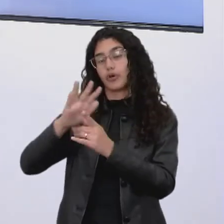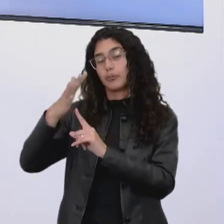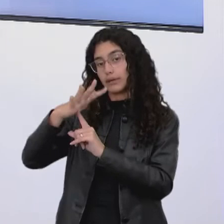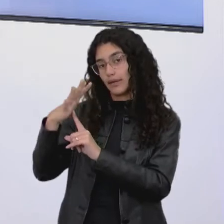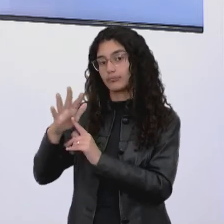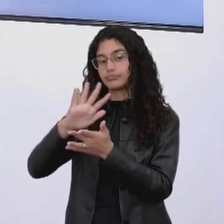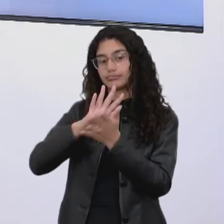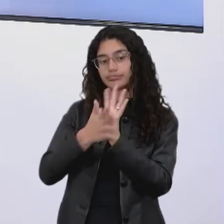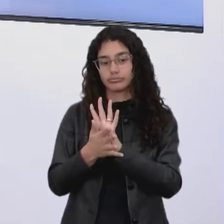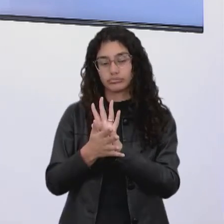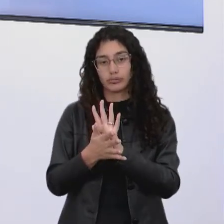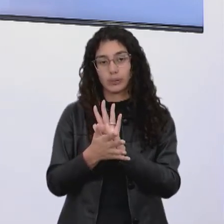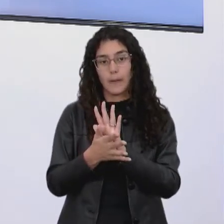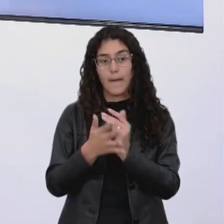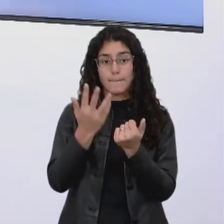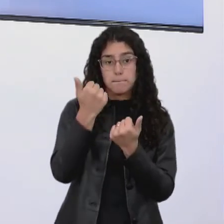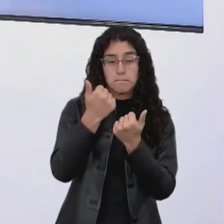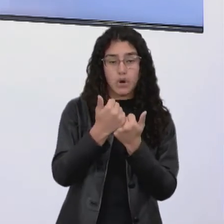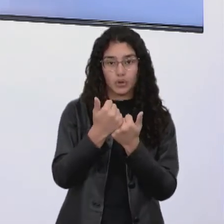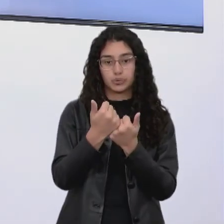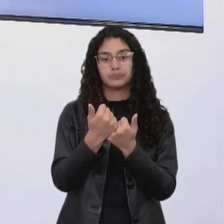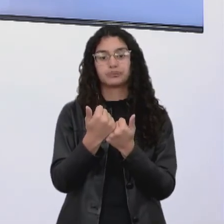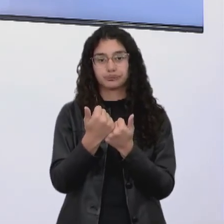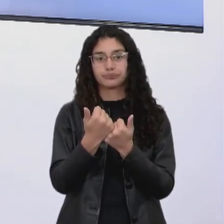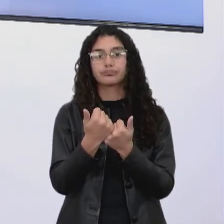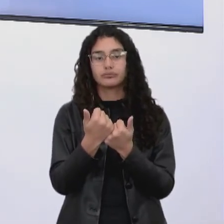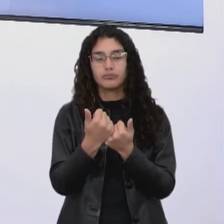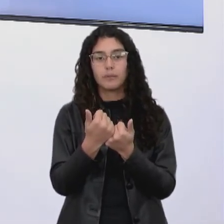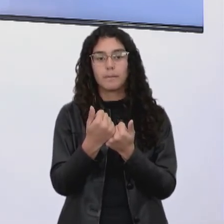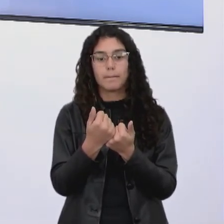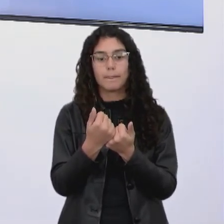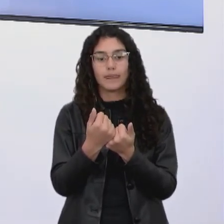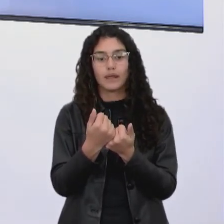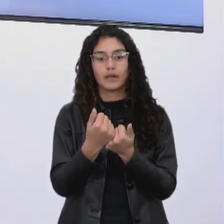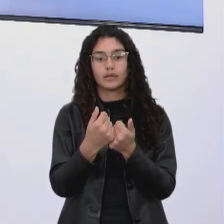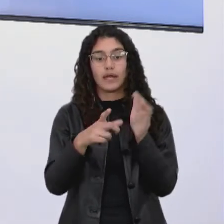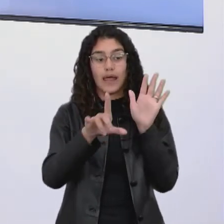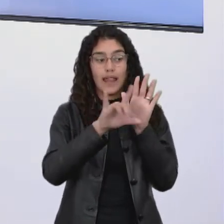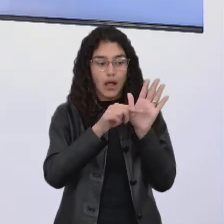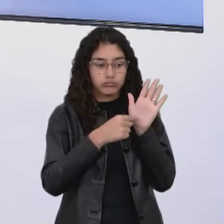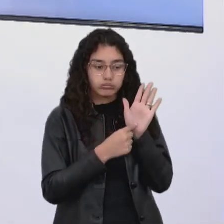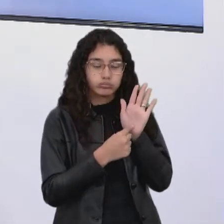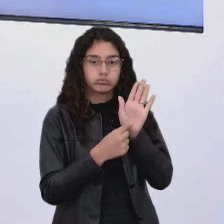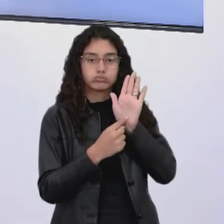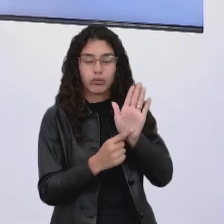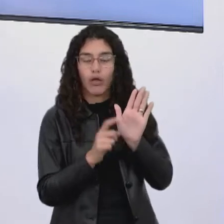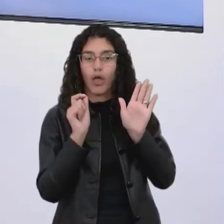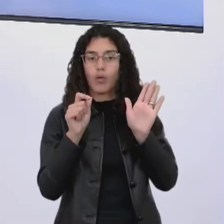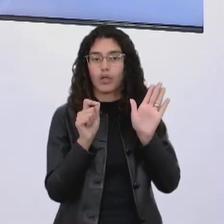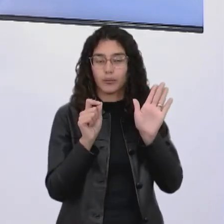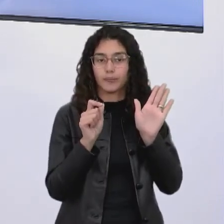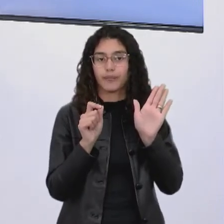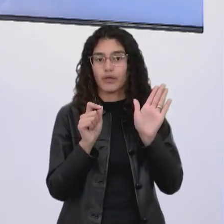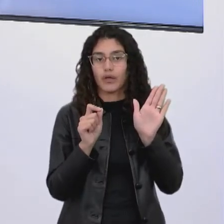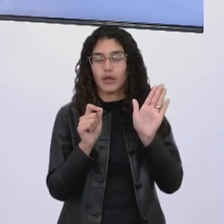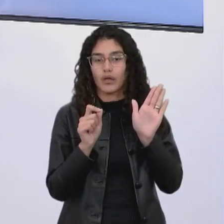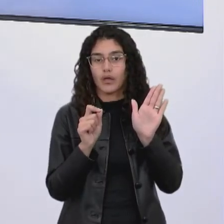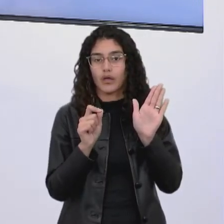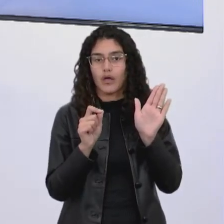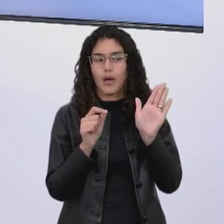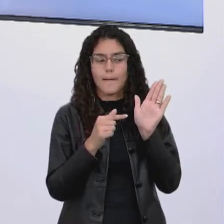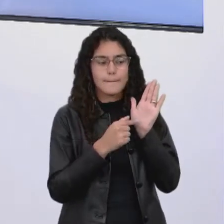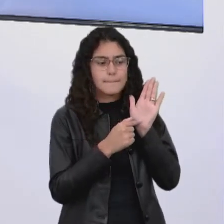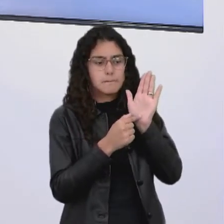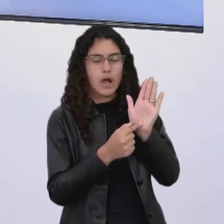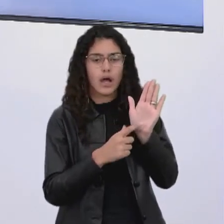um tripé. Para isso, por exemplo, uma das coisas que essa lei trouxe é a questão de que essas entidades,